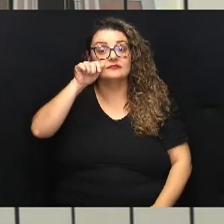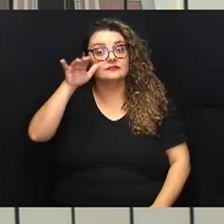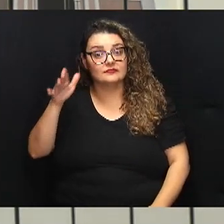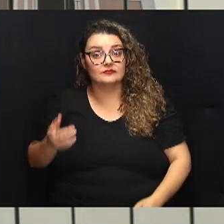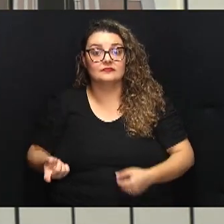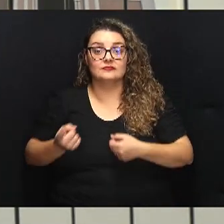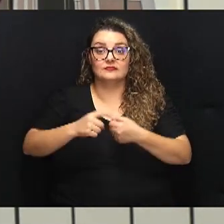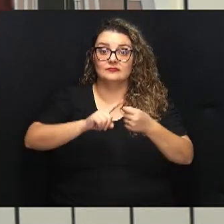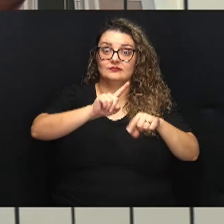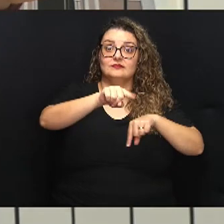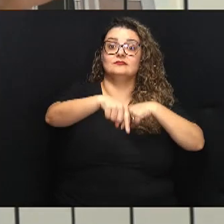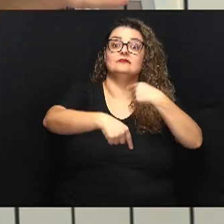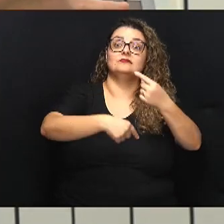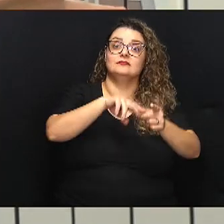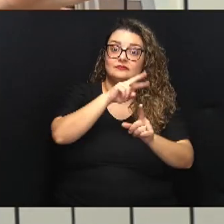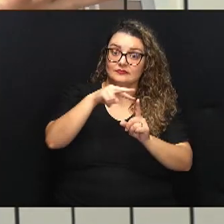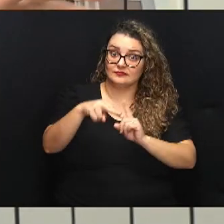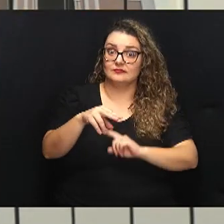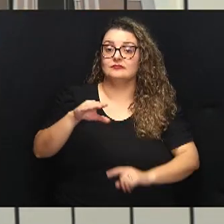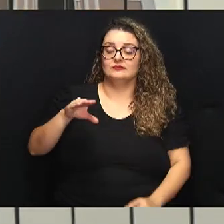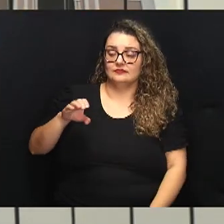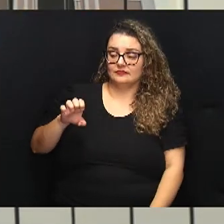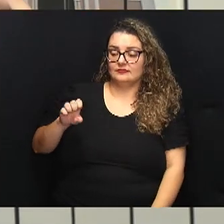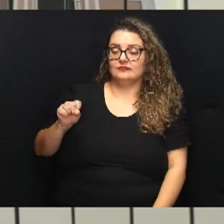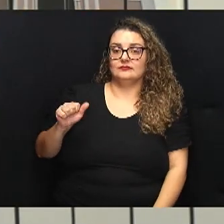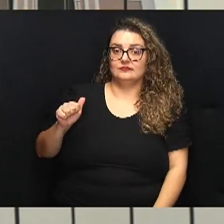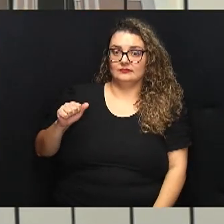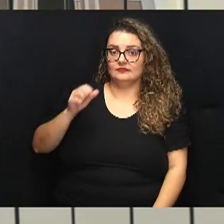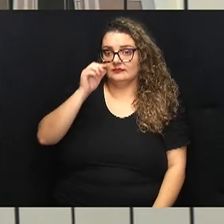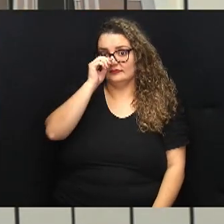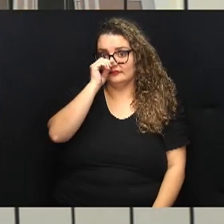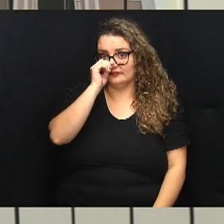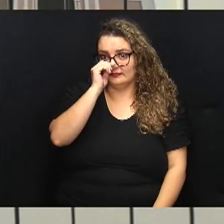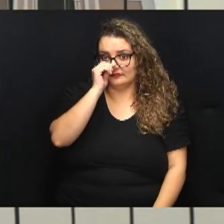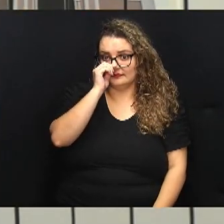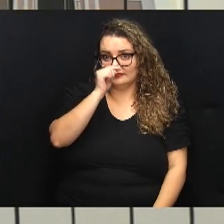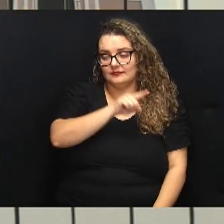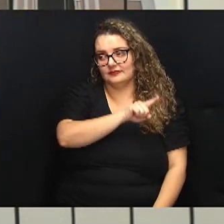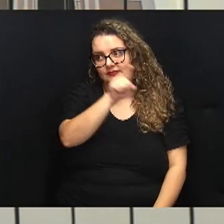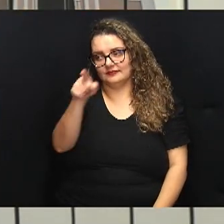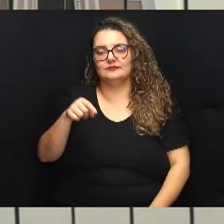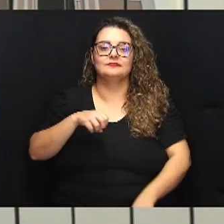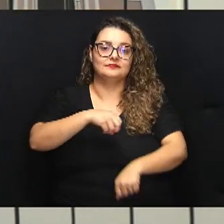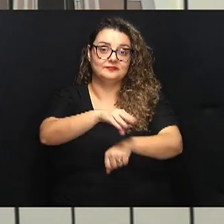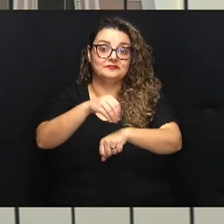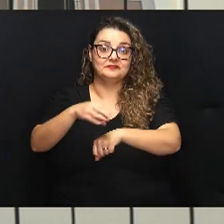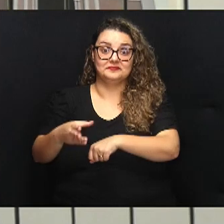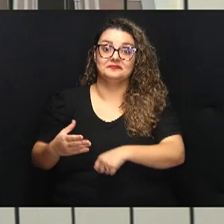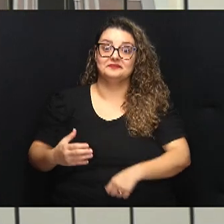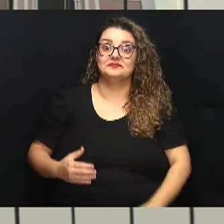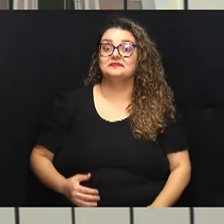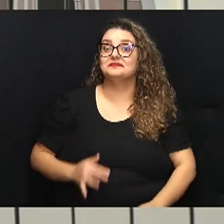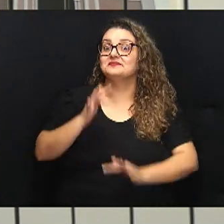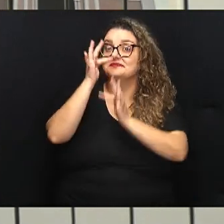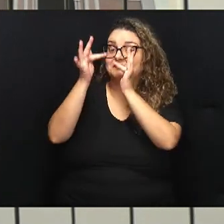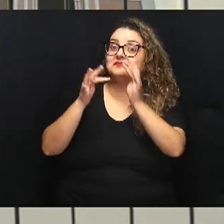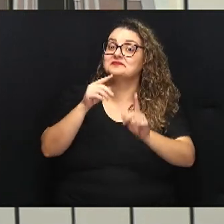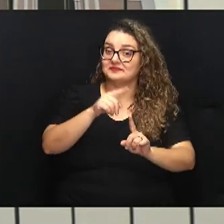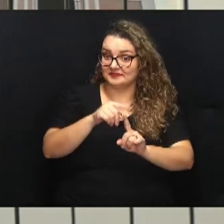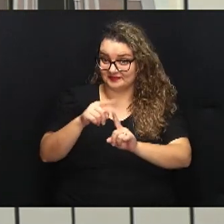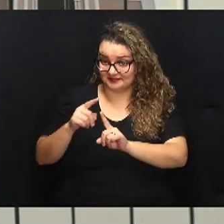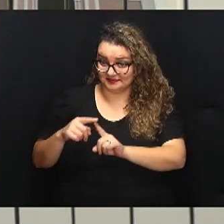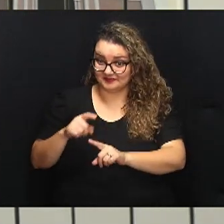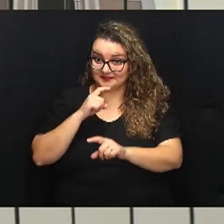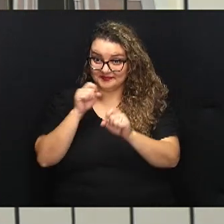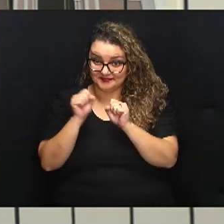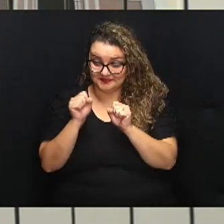de um outro ponto lá da Ceasa, está se deslocando, vai trazer dicas sobre as flores típicas do